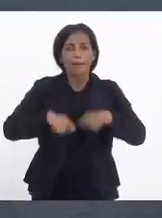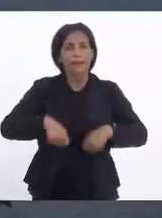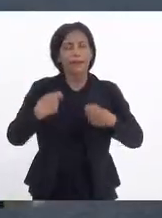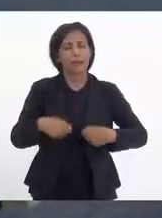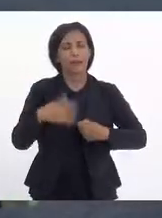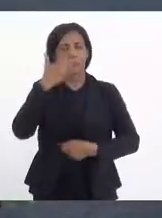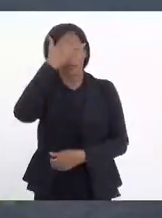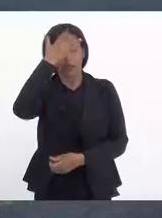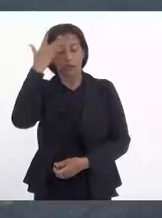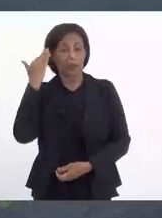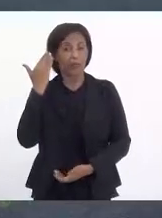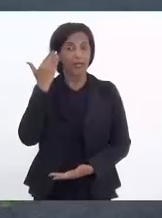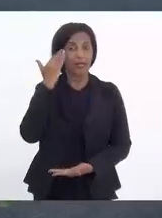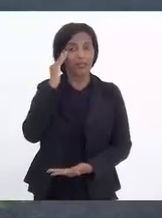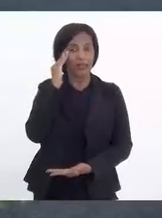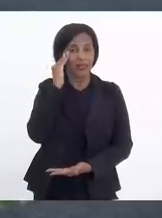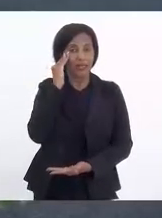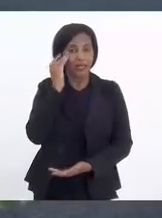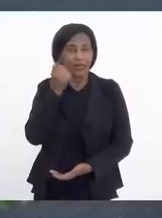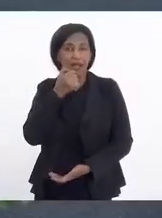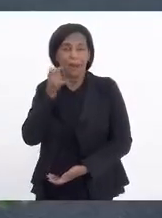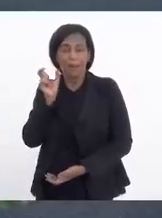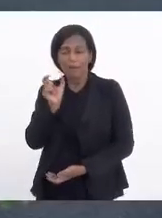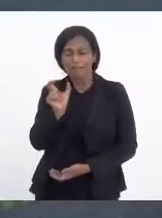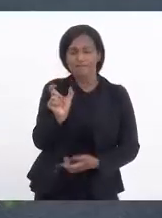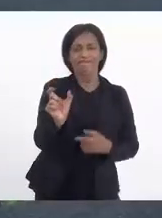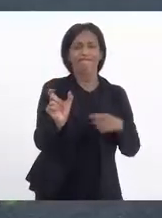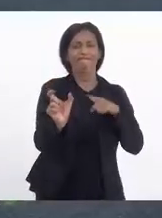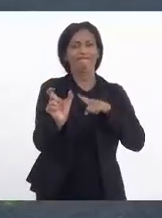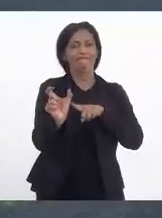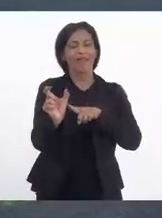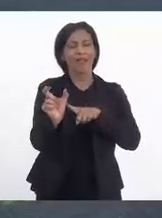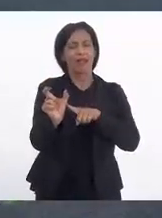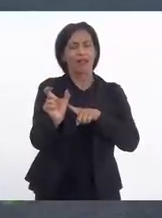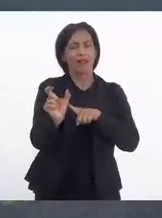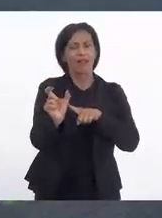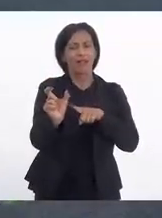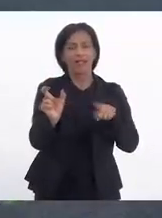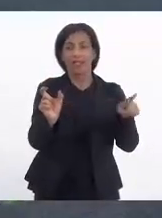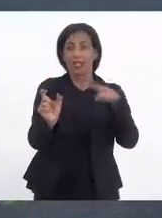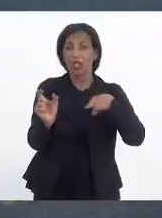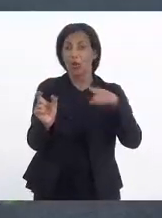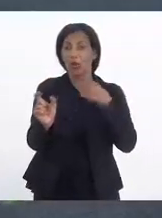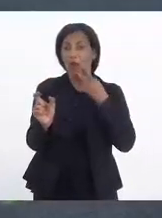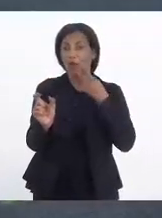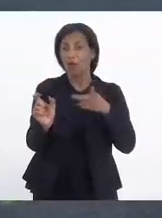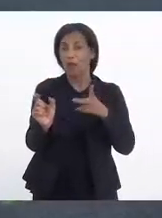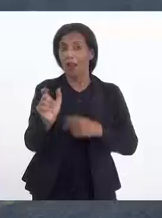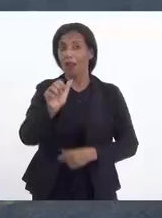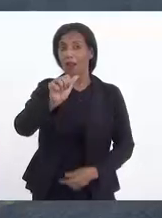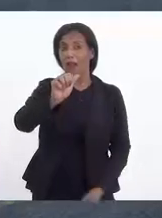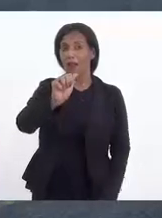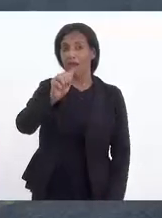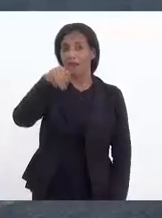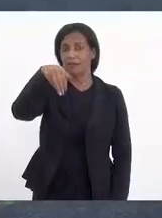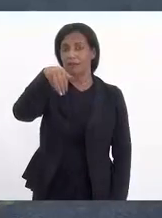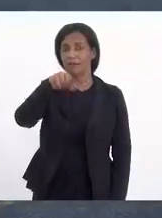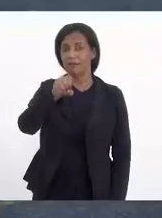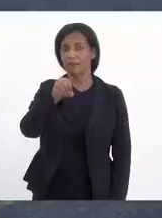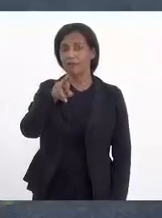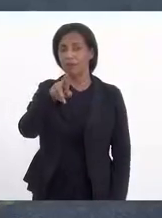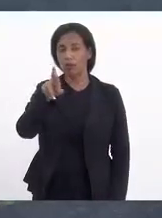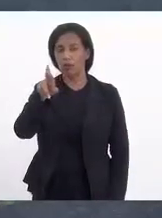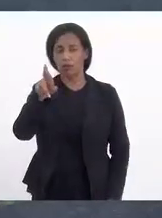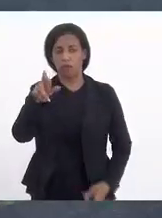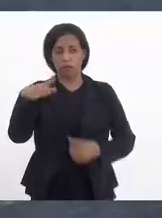as pessoas e a palavra que muita das vezes a gente não fala que a palavra amor que a palavra